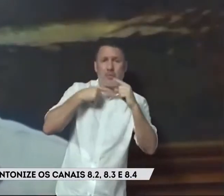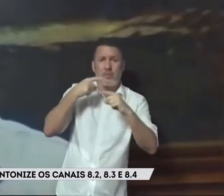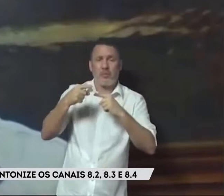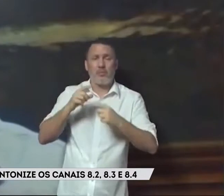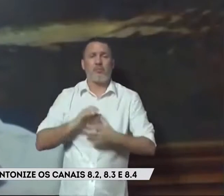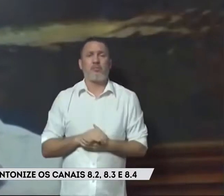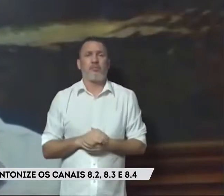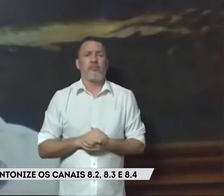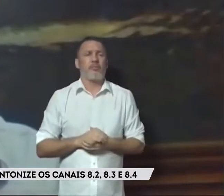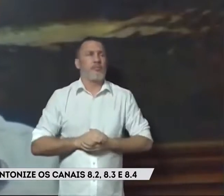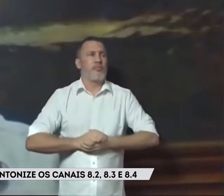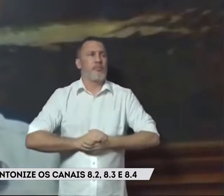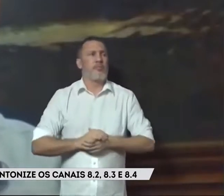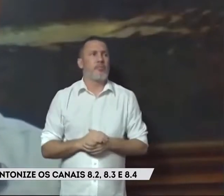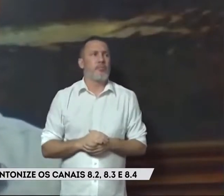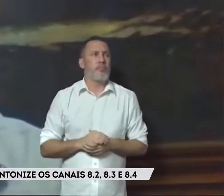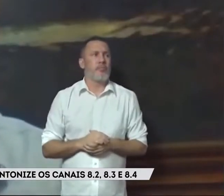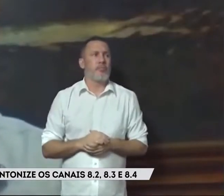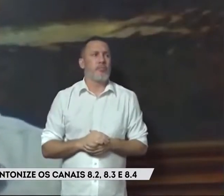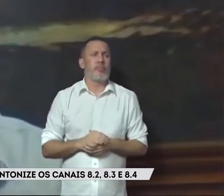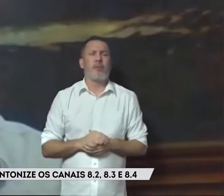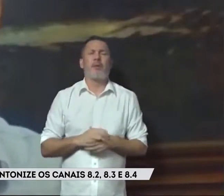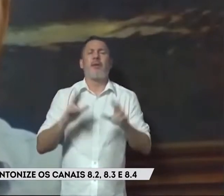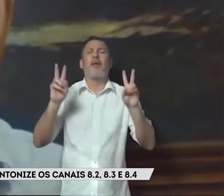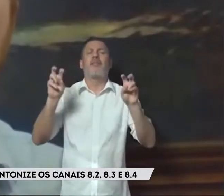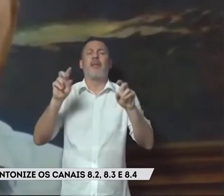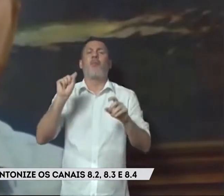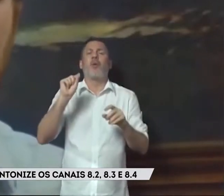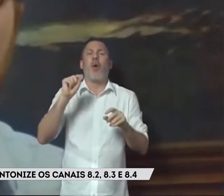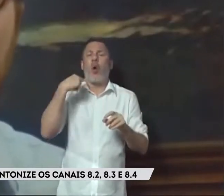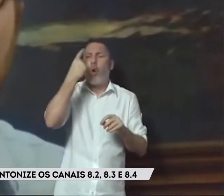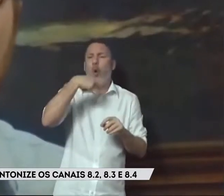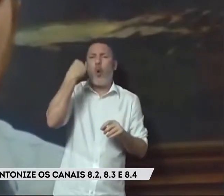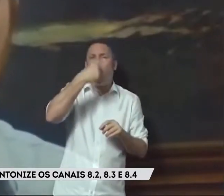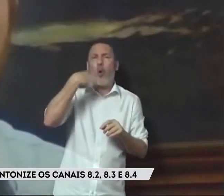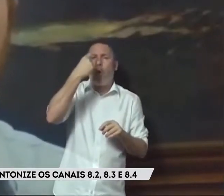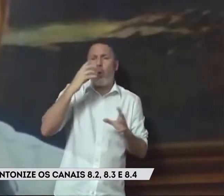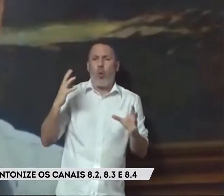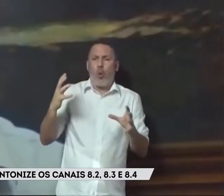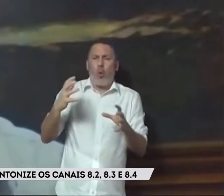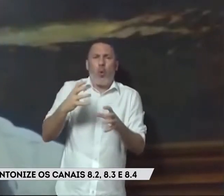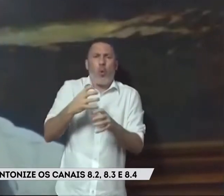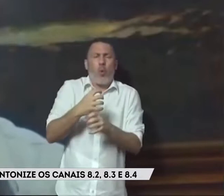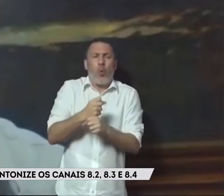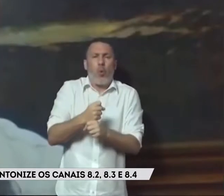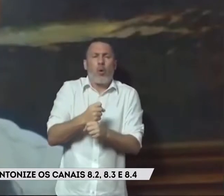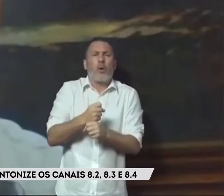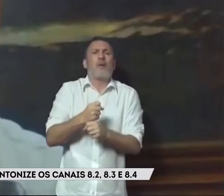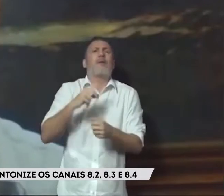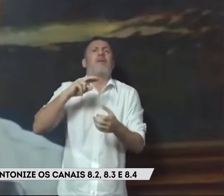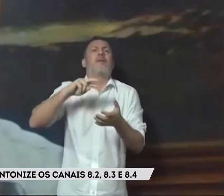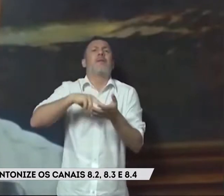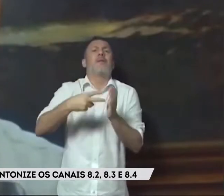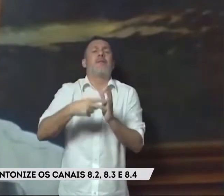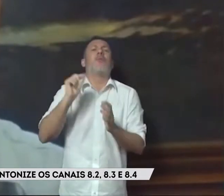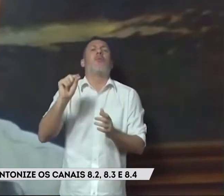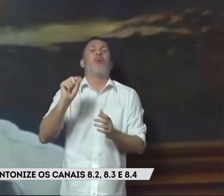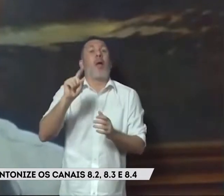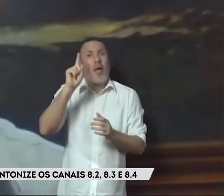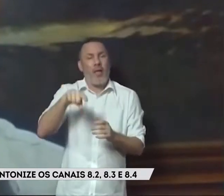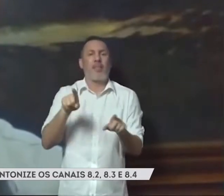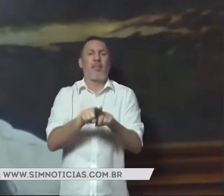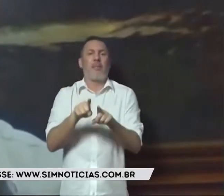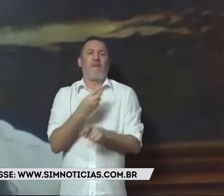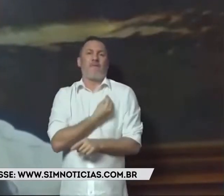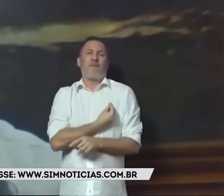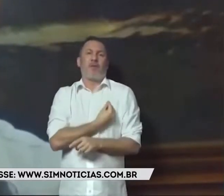nós contabilizamos carga horária, nós passamos também a monitorar a frequência dos alunos, né? Então,